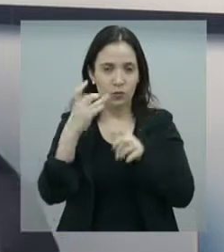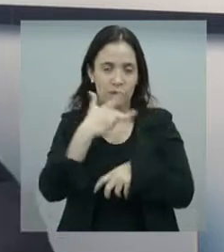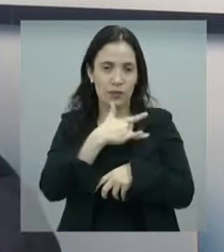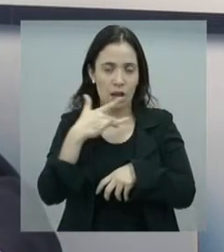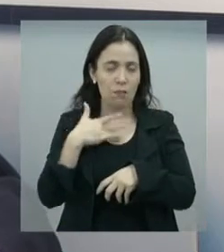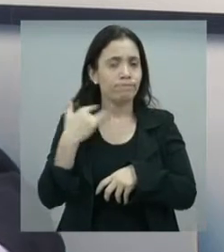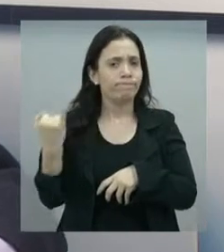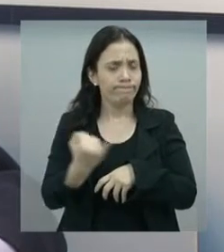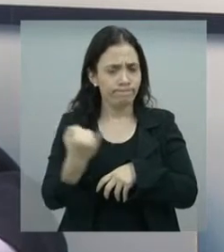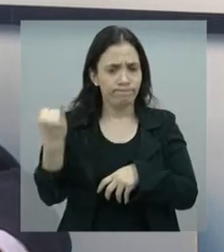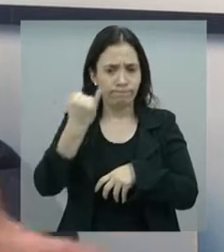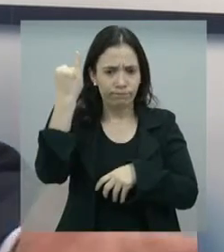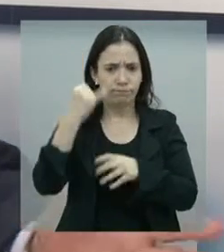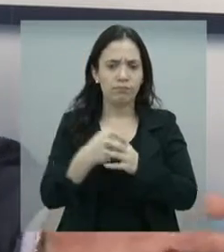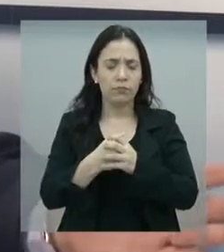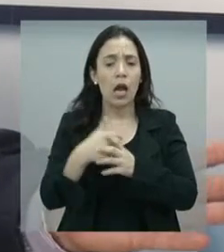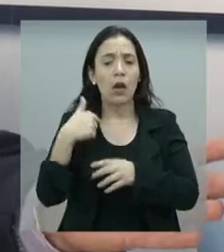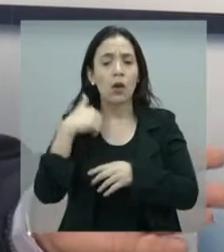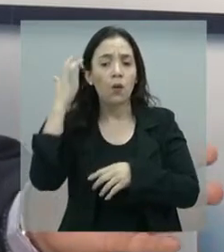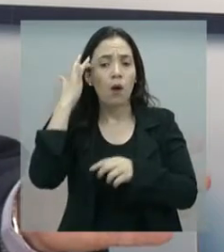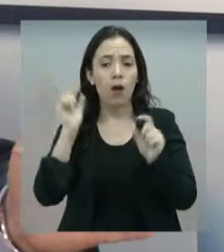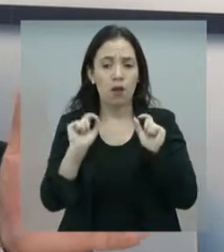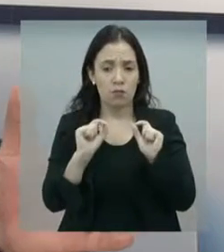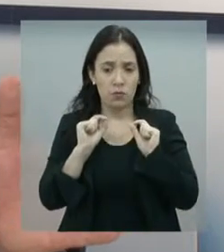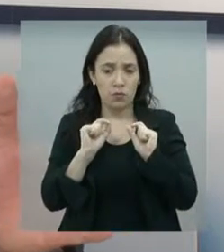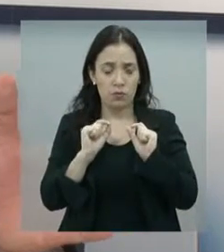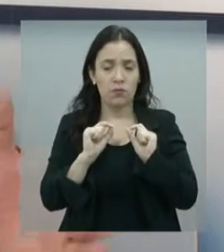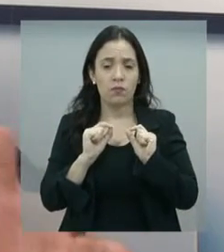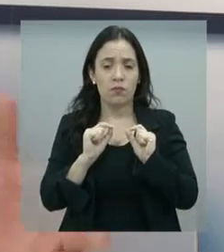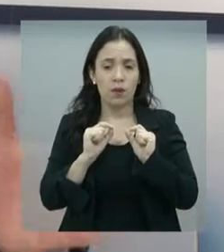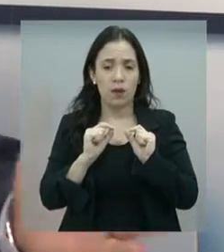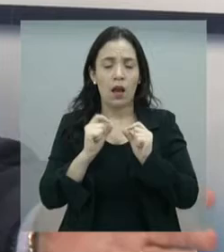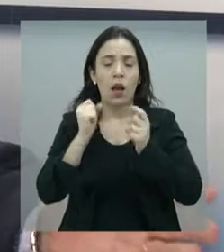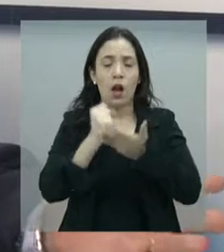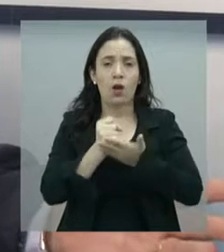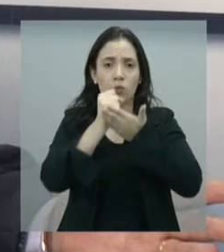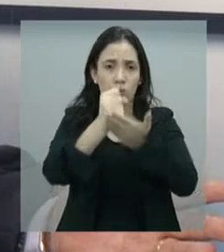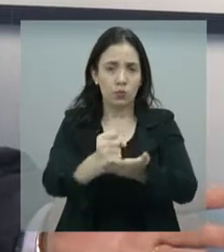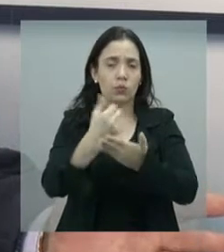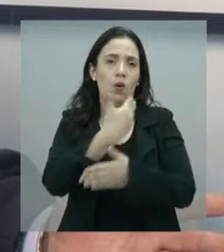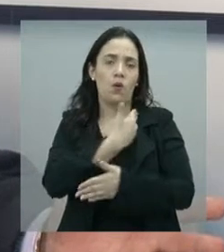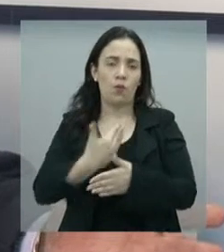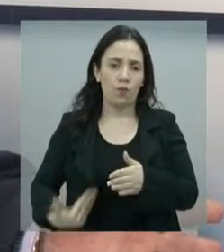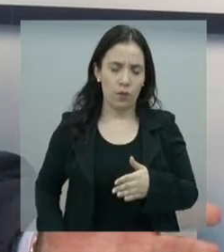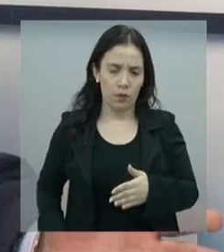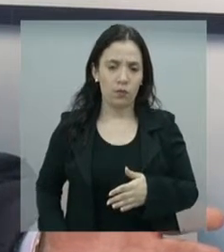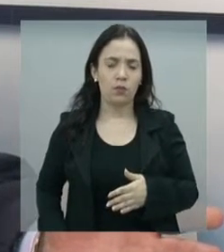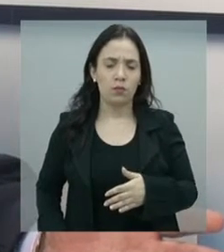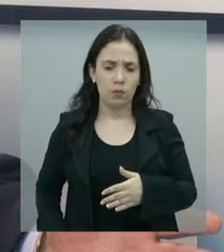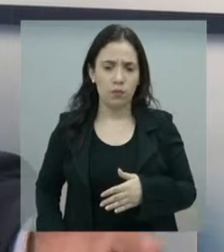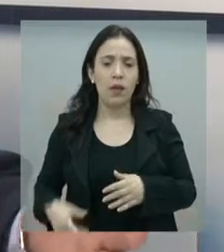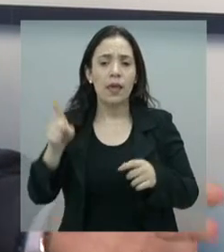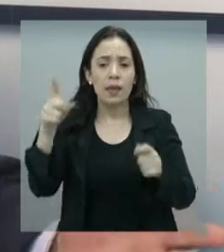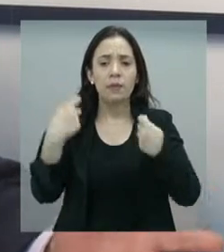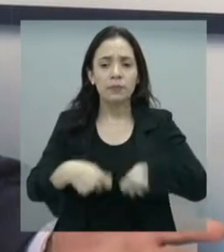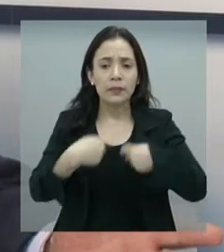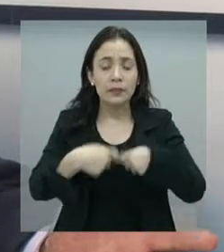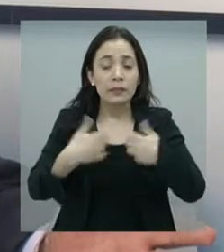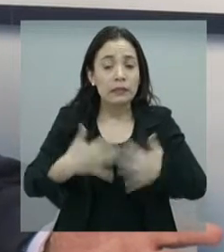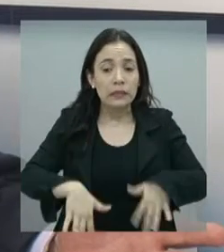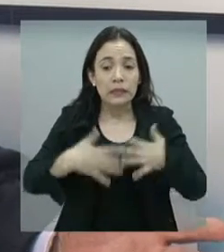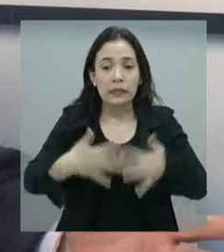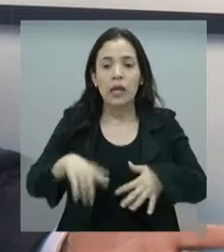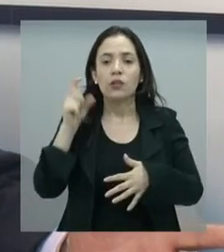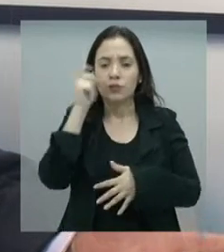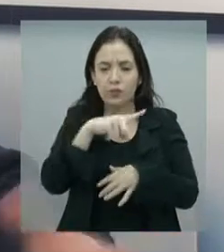saúde é fundamental. Né? Eu acho que ela ajuda o governador diretamente no que ele precisa. O governador está com